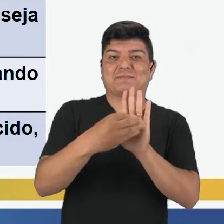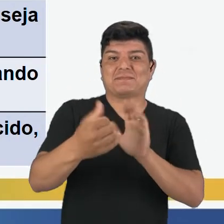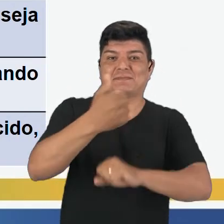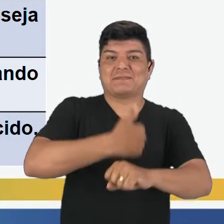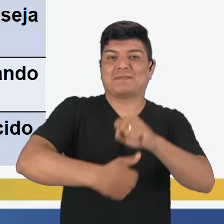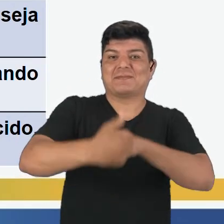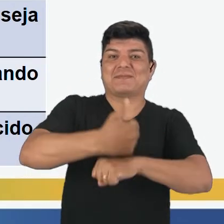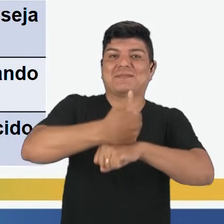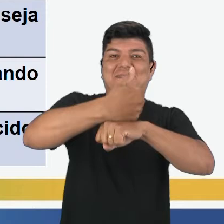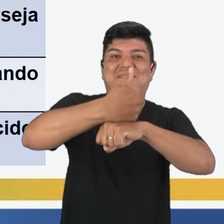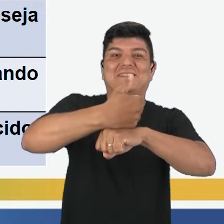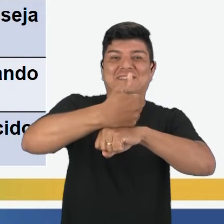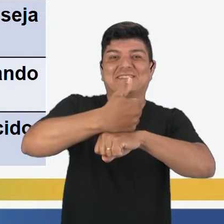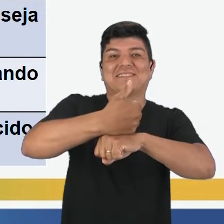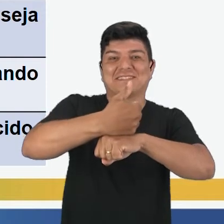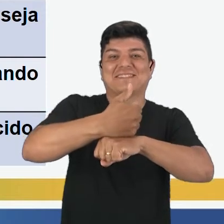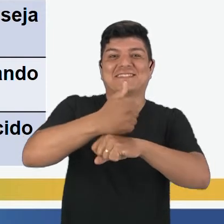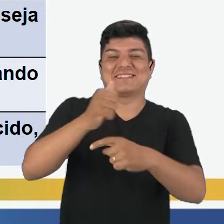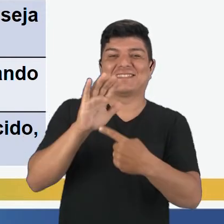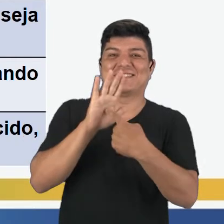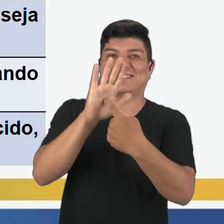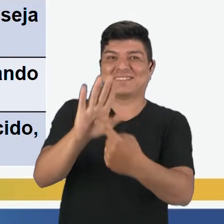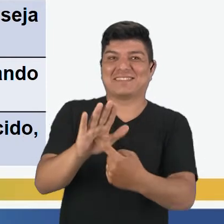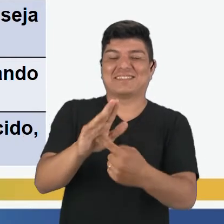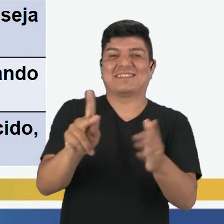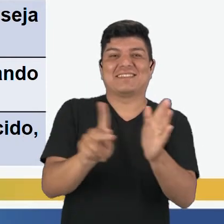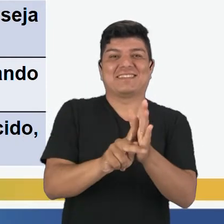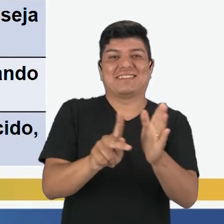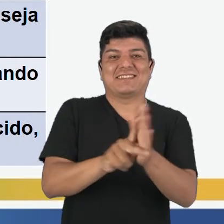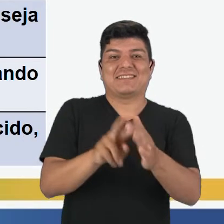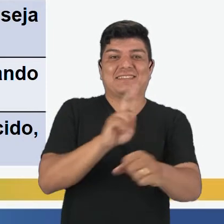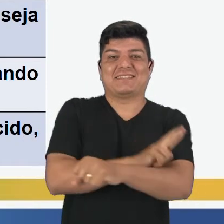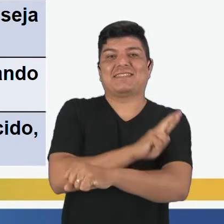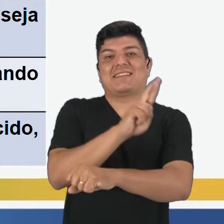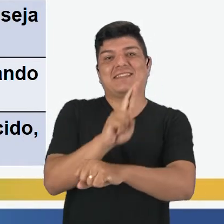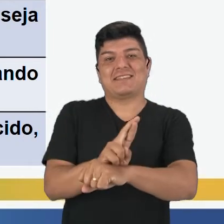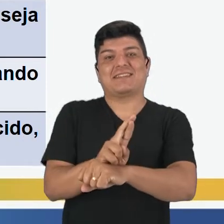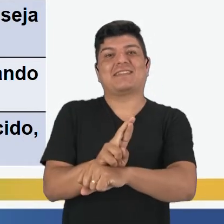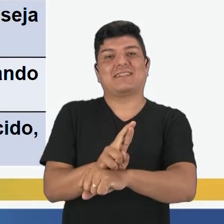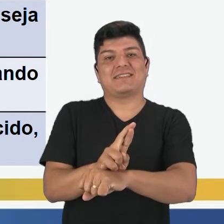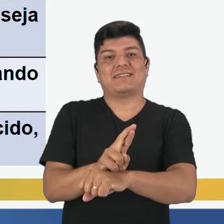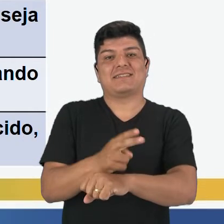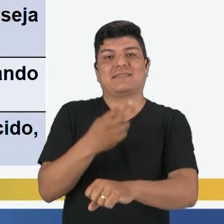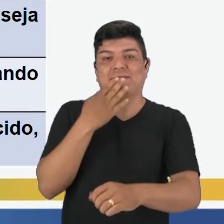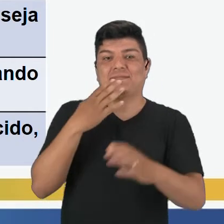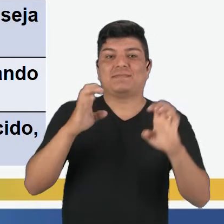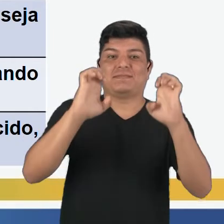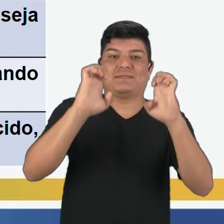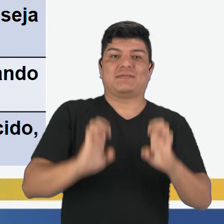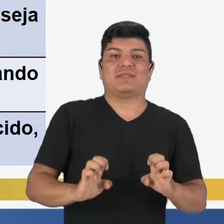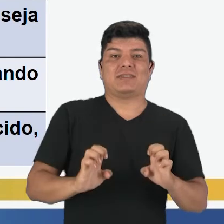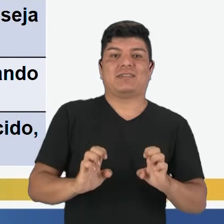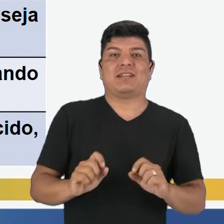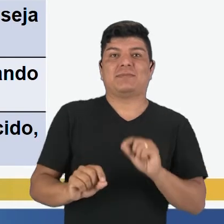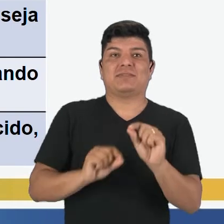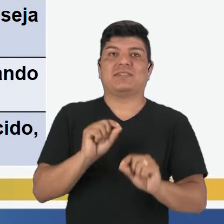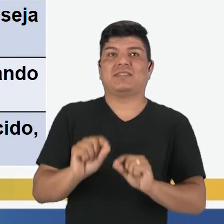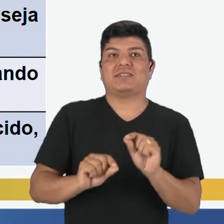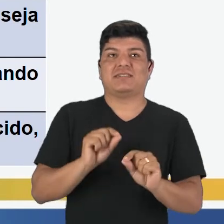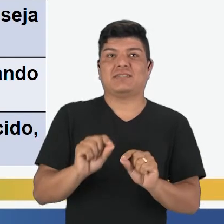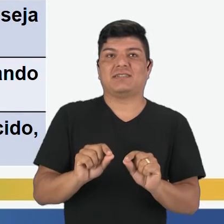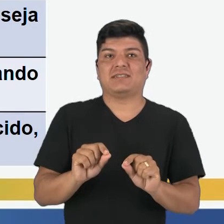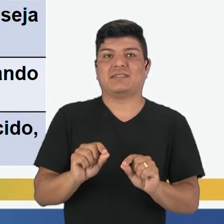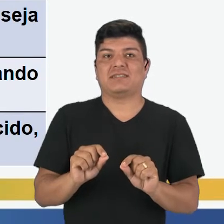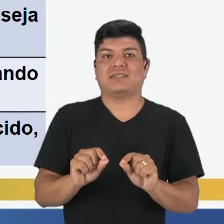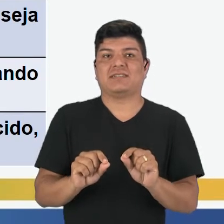gente falou, eles se destacam porque cumprem o seu papel na sua religião e têm uma postura ética irrepreensível. Ok? Não